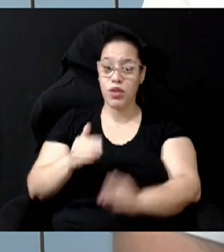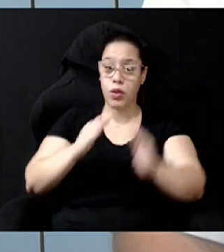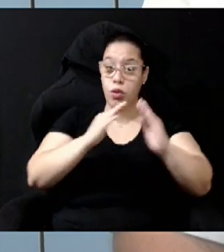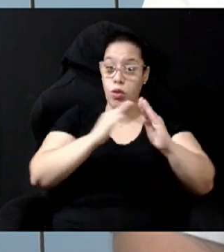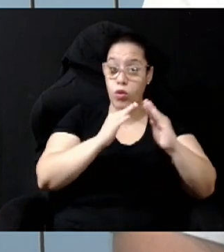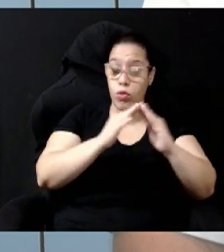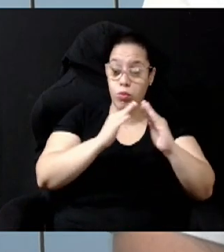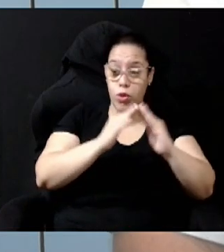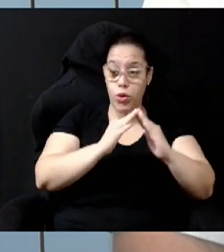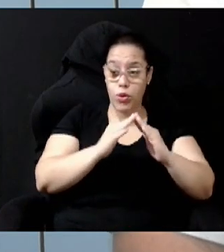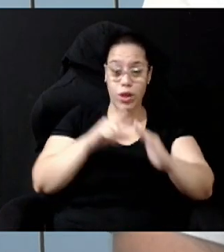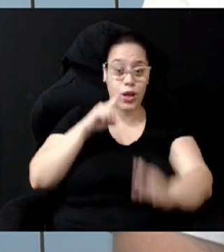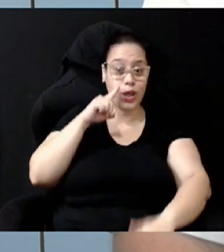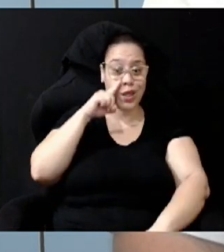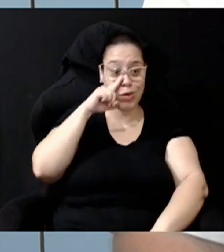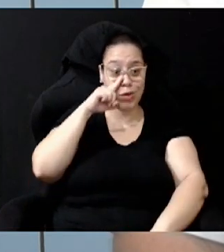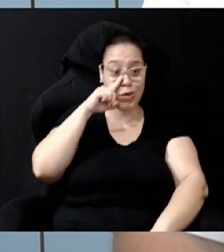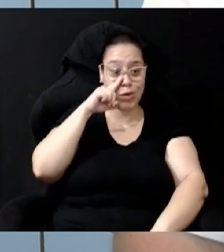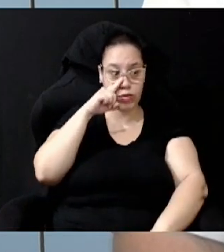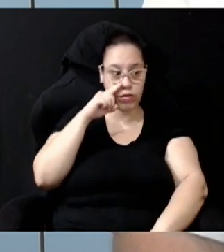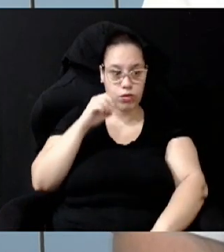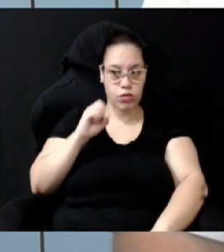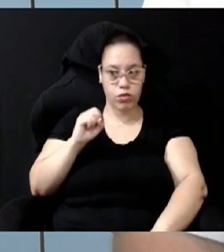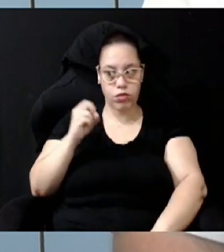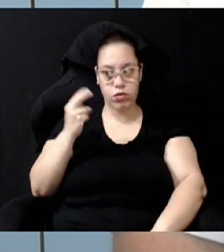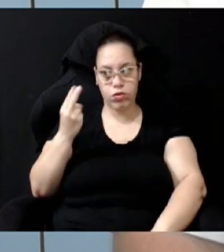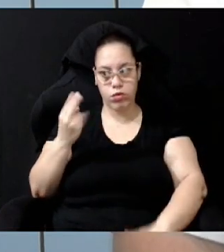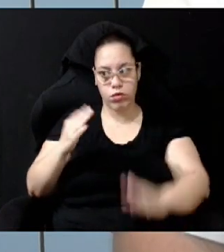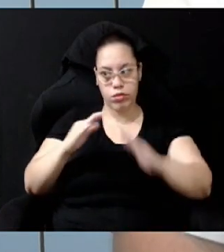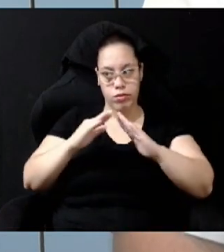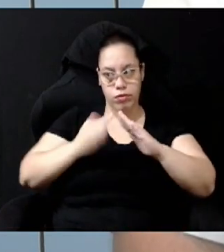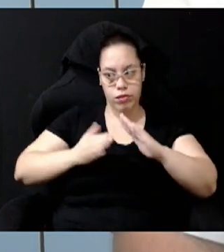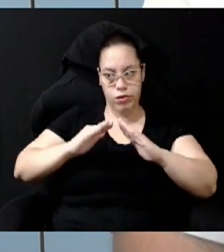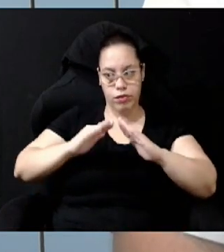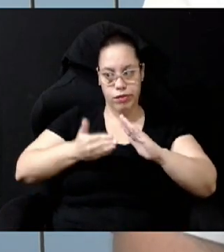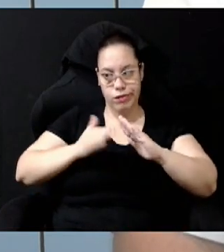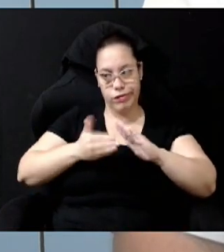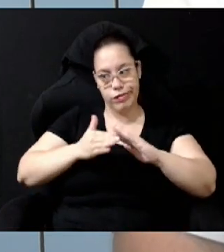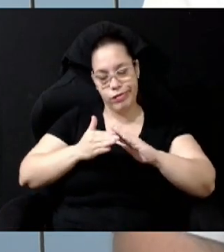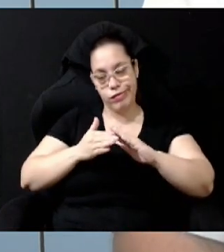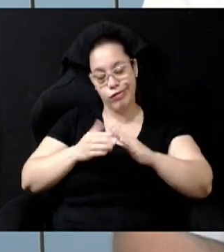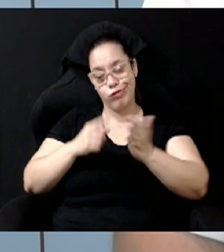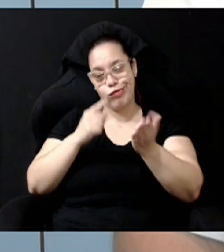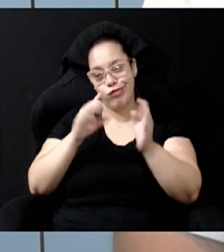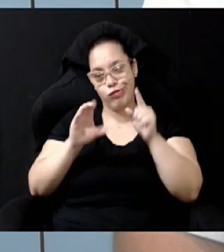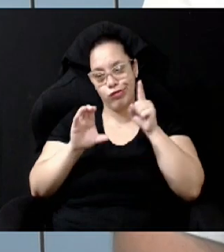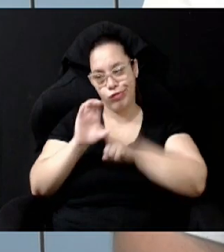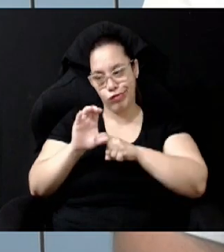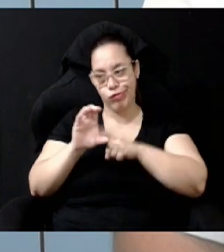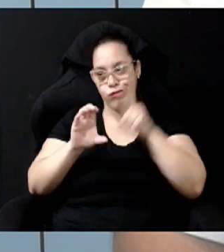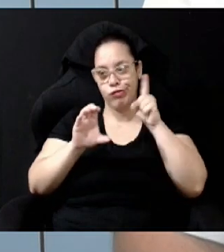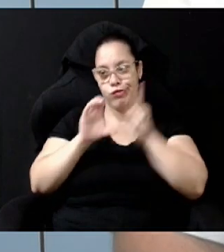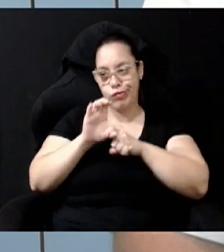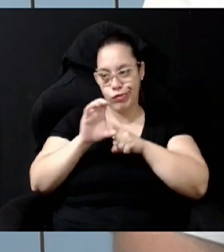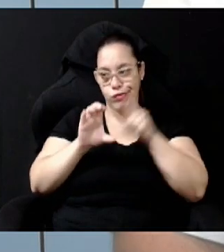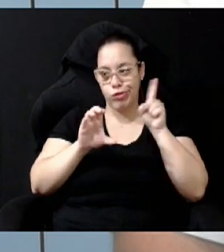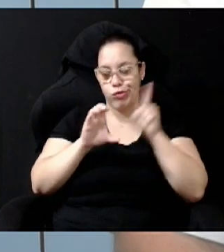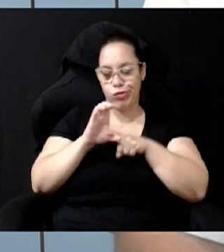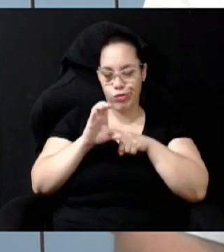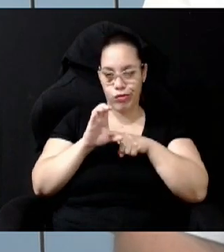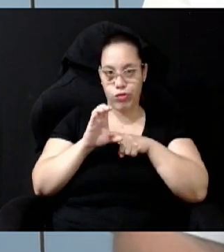risco, ou que estão em moradias precárias, ou que dependem diretamente de uma